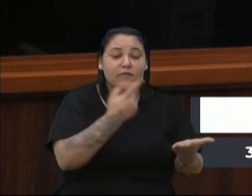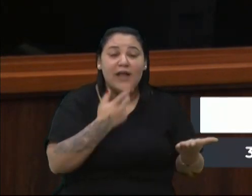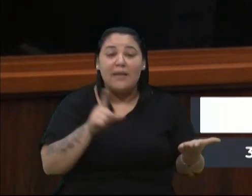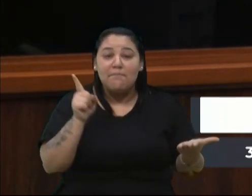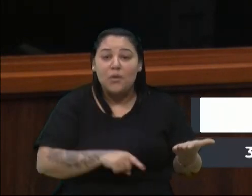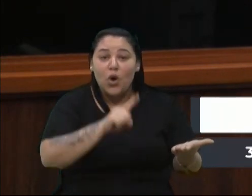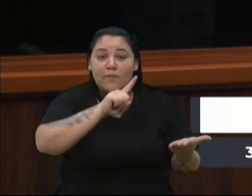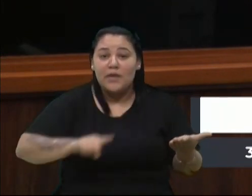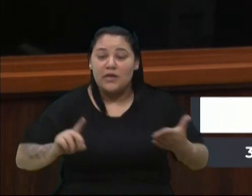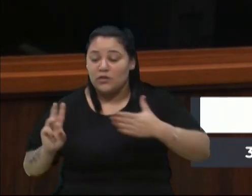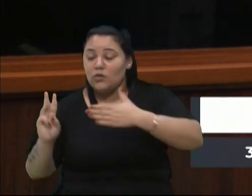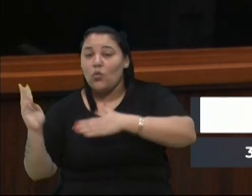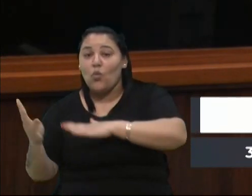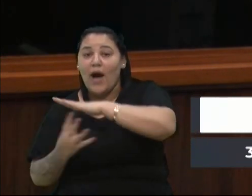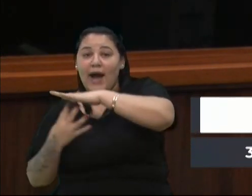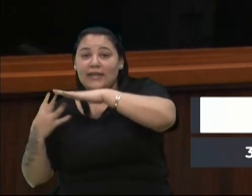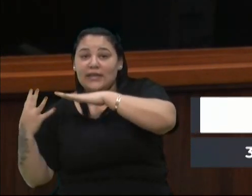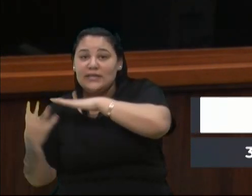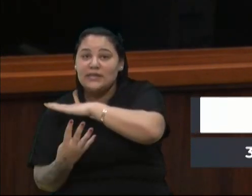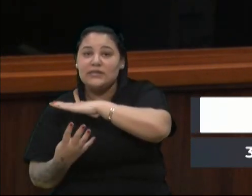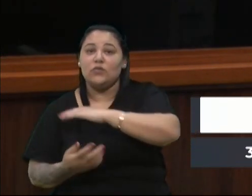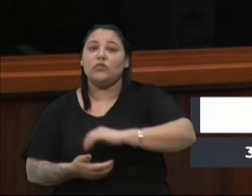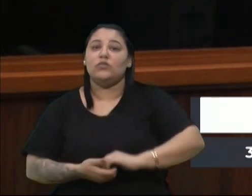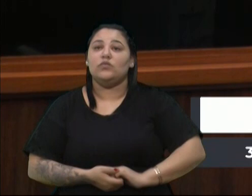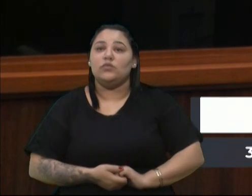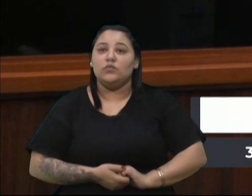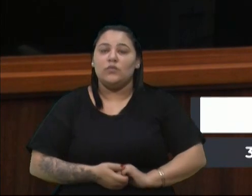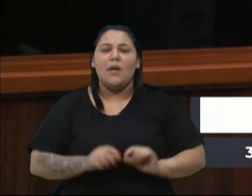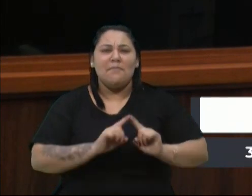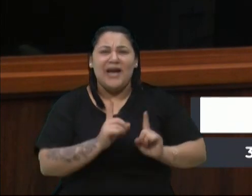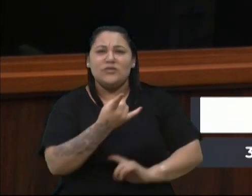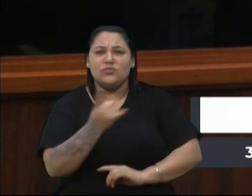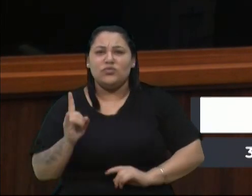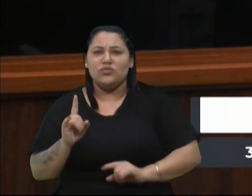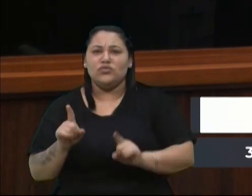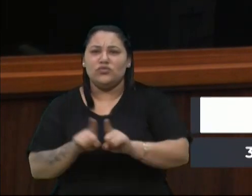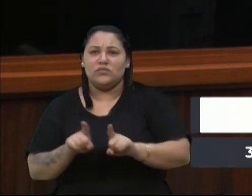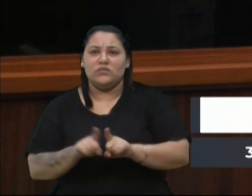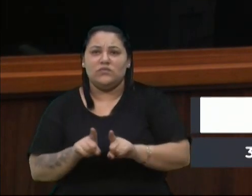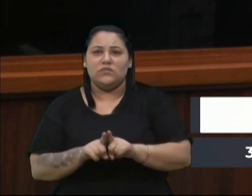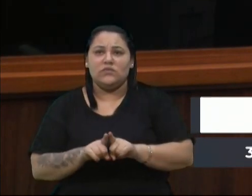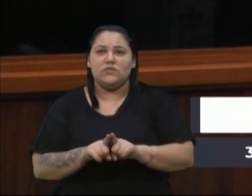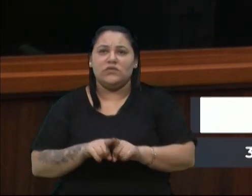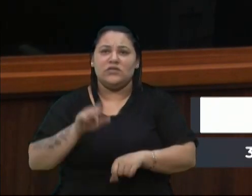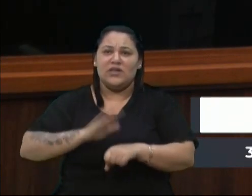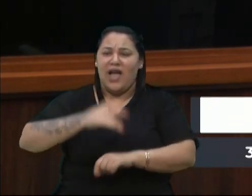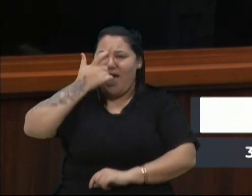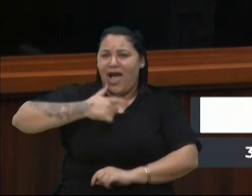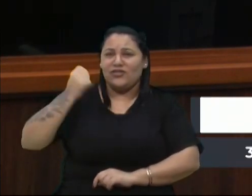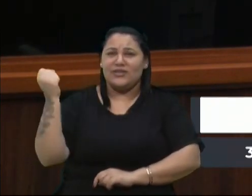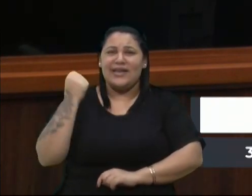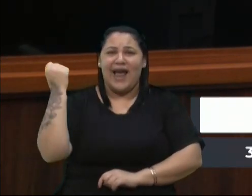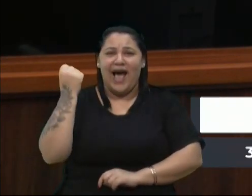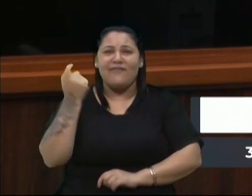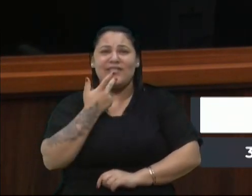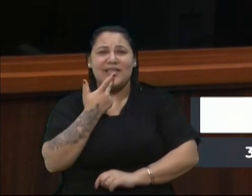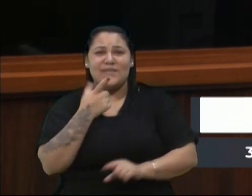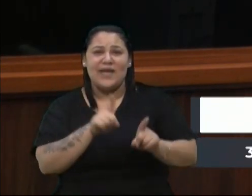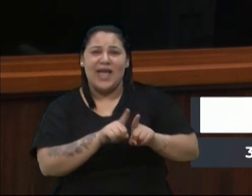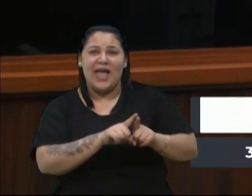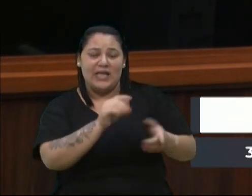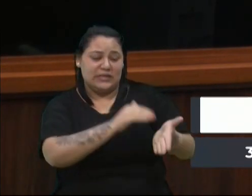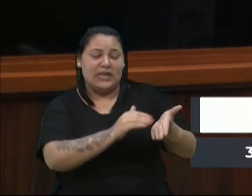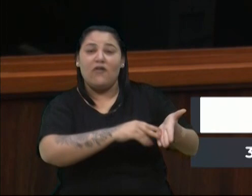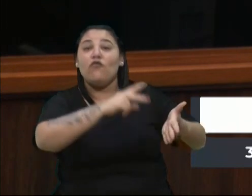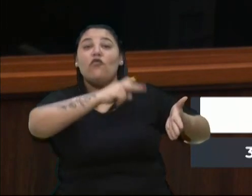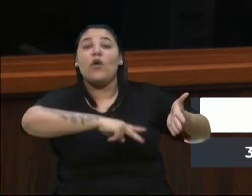vedado quarteirização. Mas, por último, que eu acho bem grave, ela diz aqui, eu vou ler